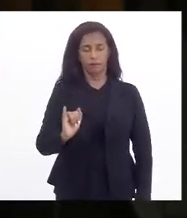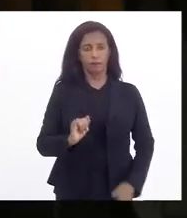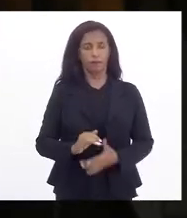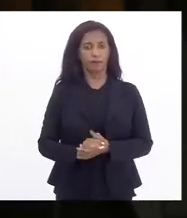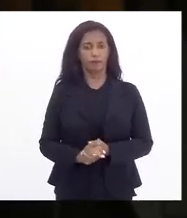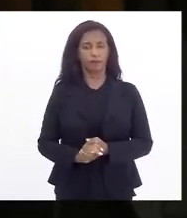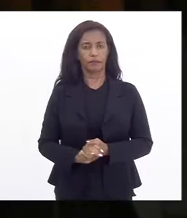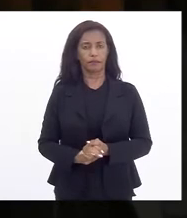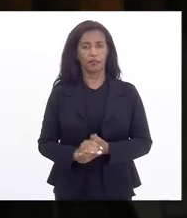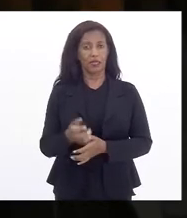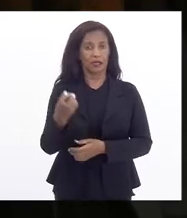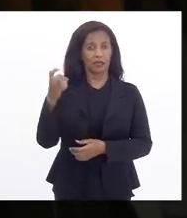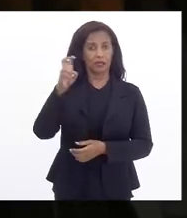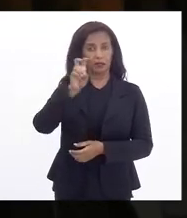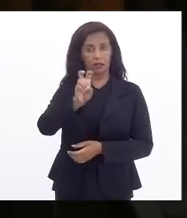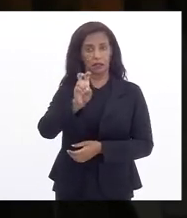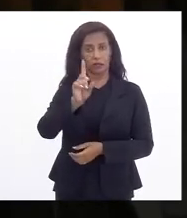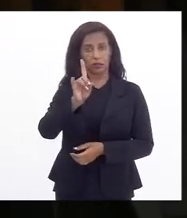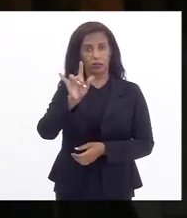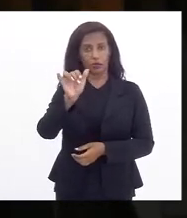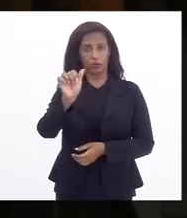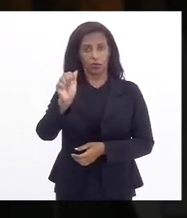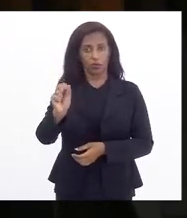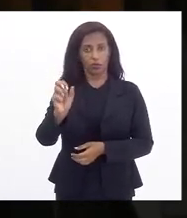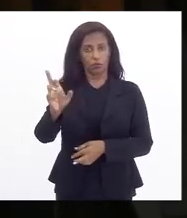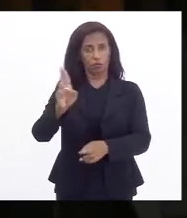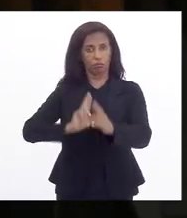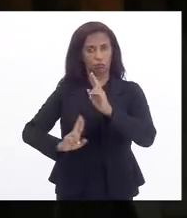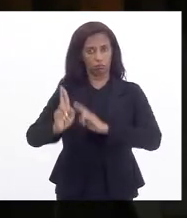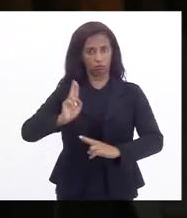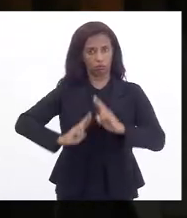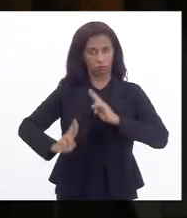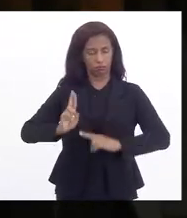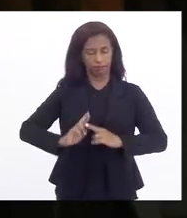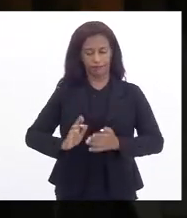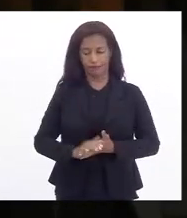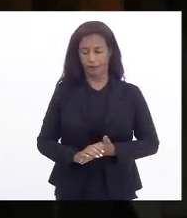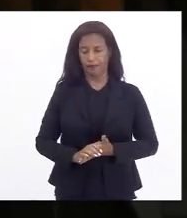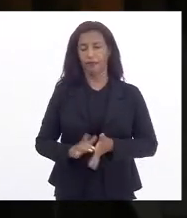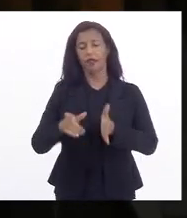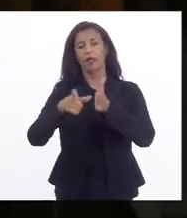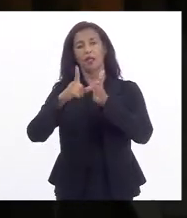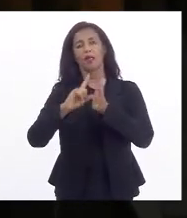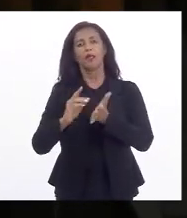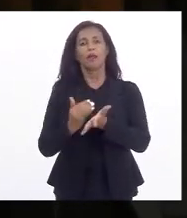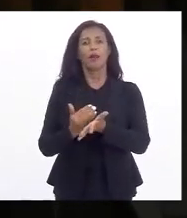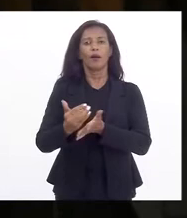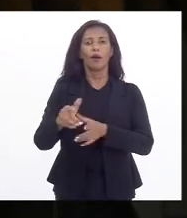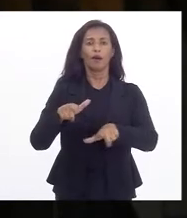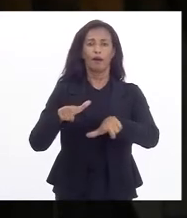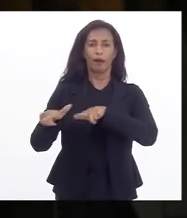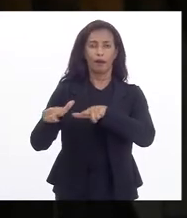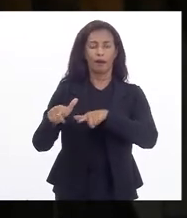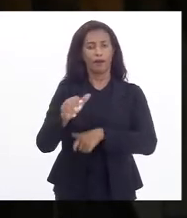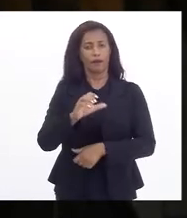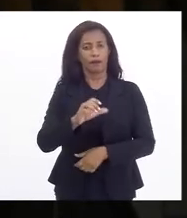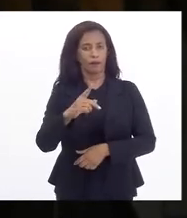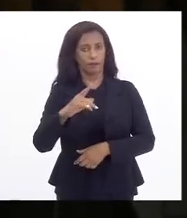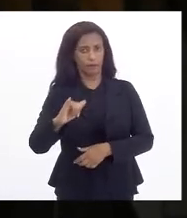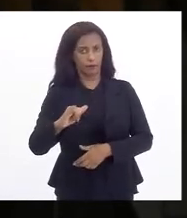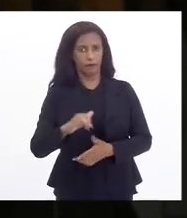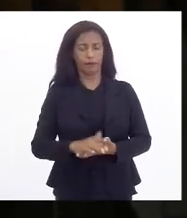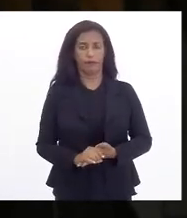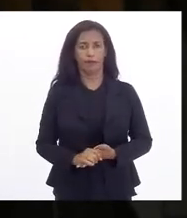em 5 dias úteis é mas antes de iniciarmos os trabalhos da CPI